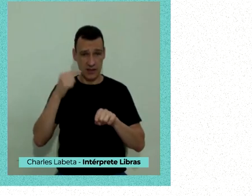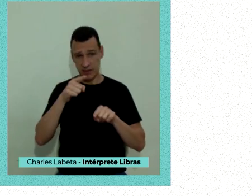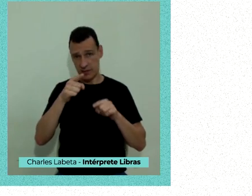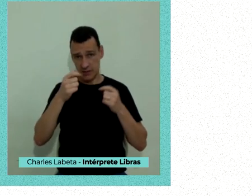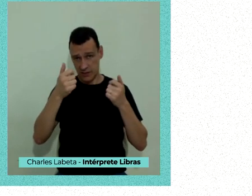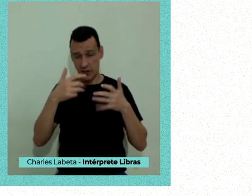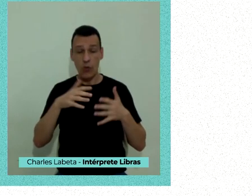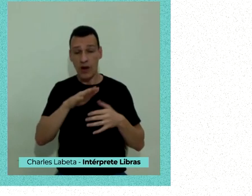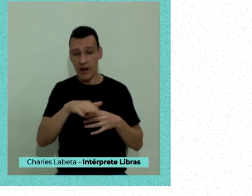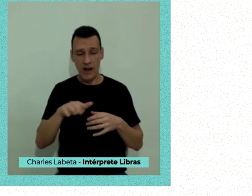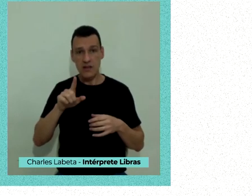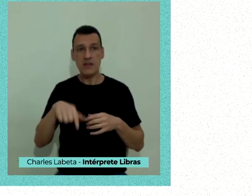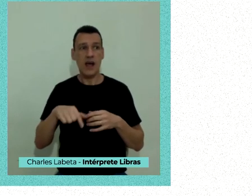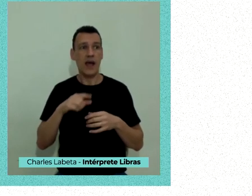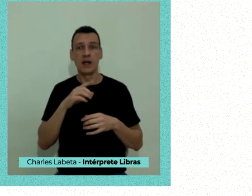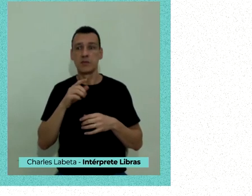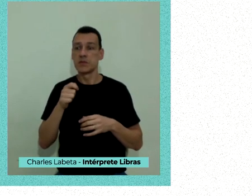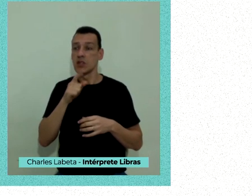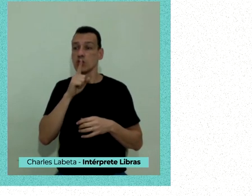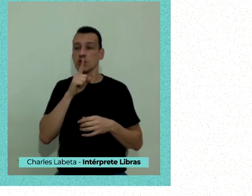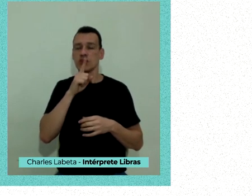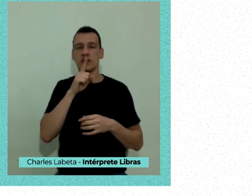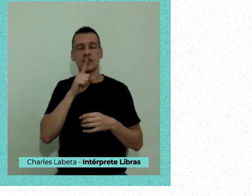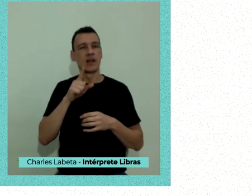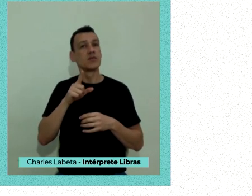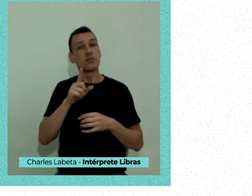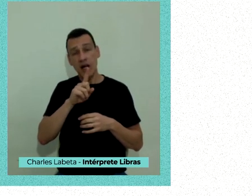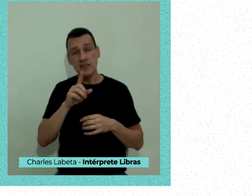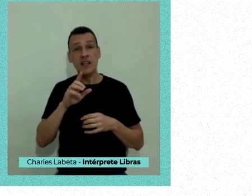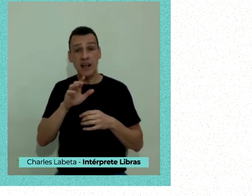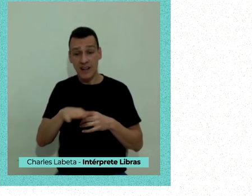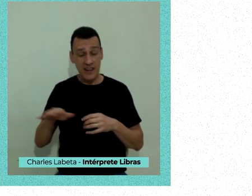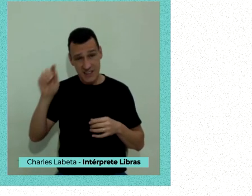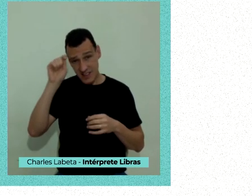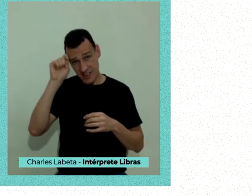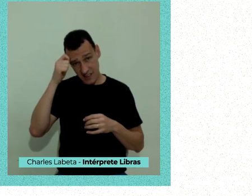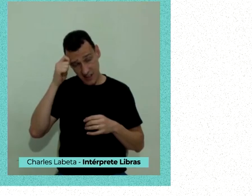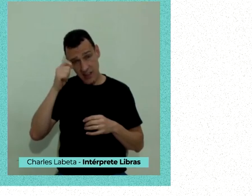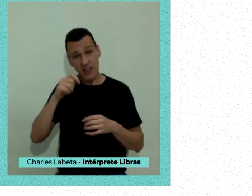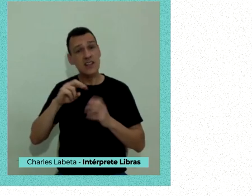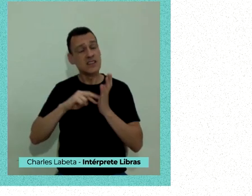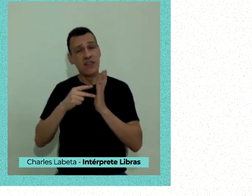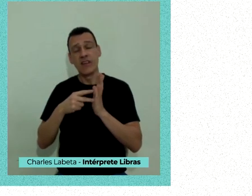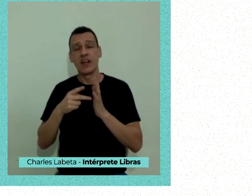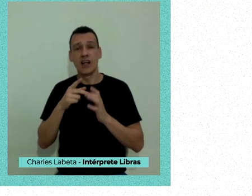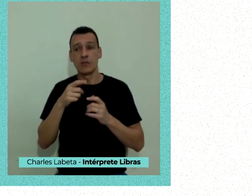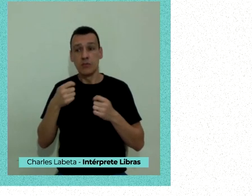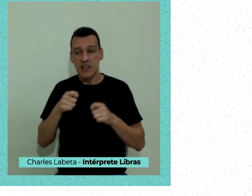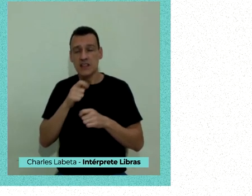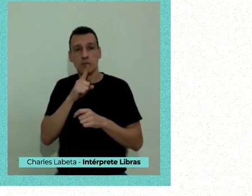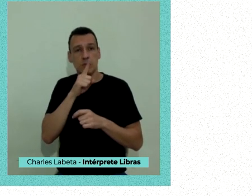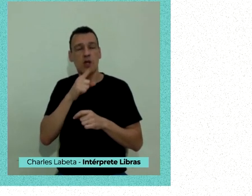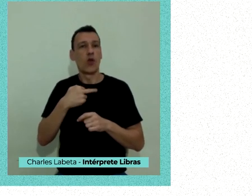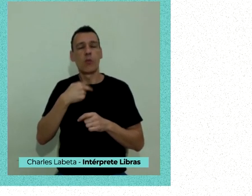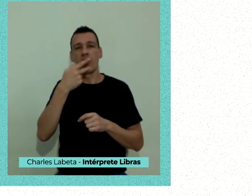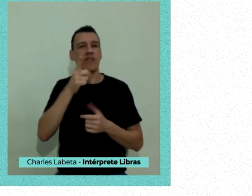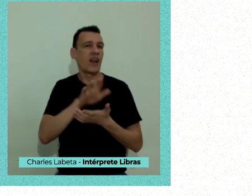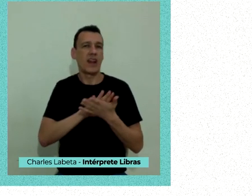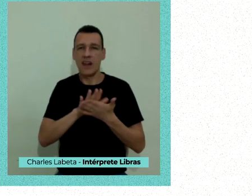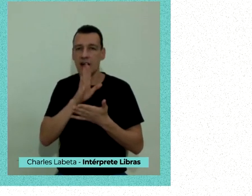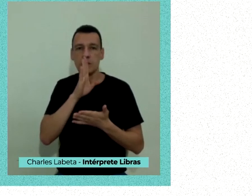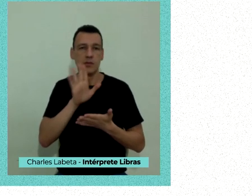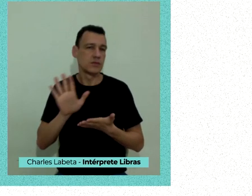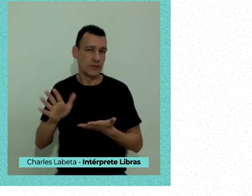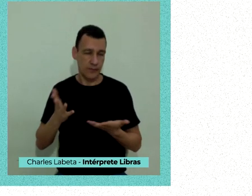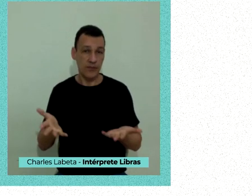de silêncio, mas principalmente as crianças negras como um lugar em que elas não podem falar. Então, a autoestima, ela se dá dentro desse